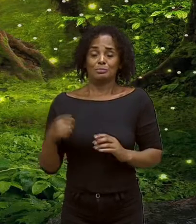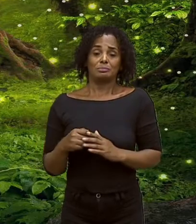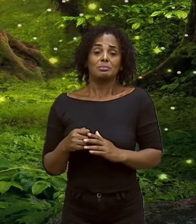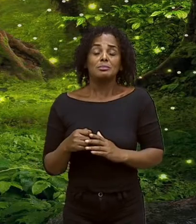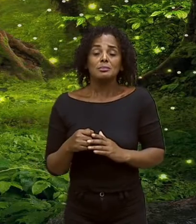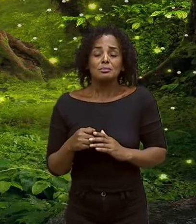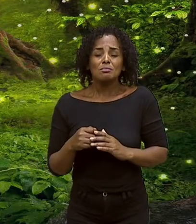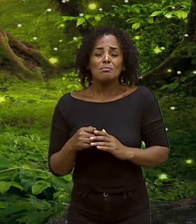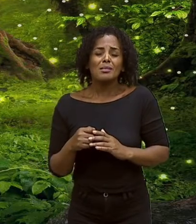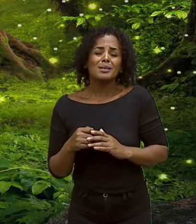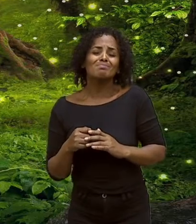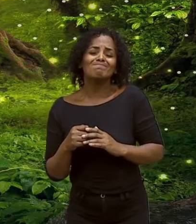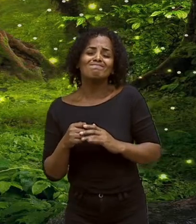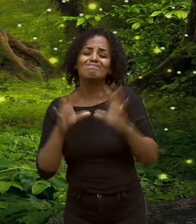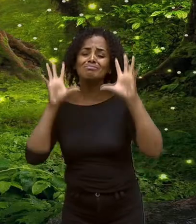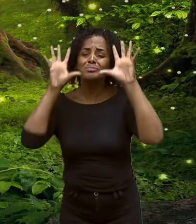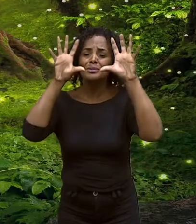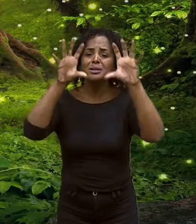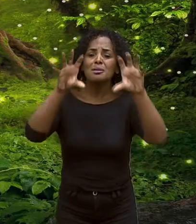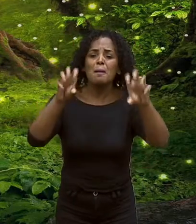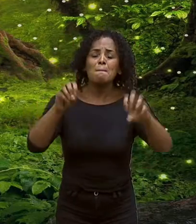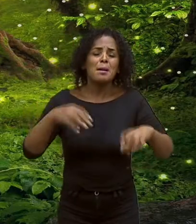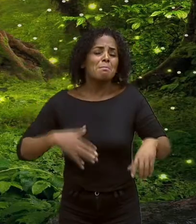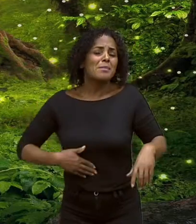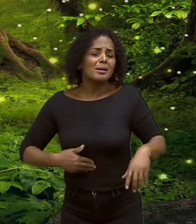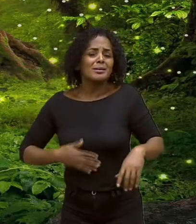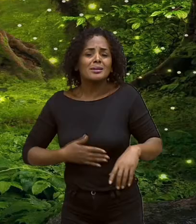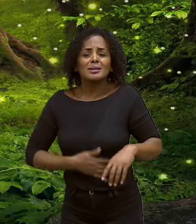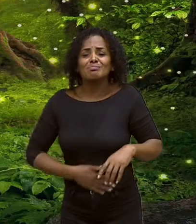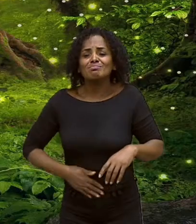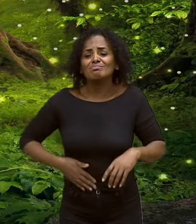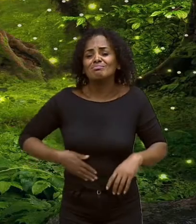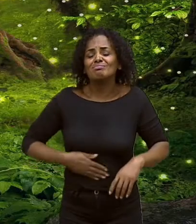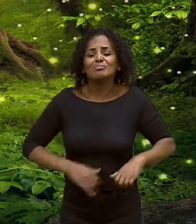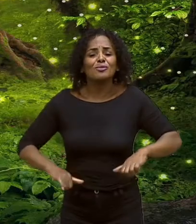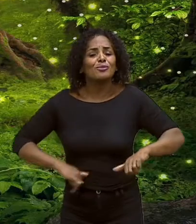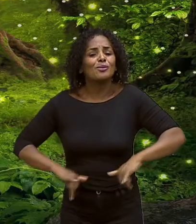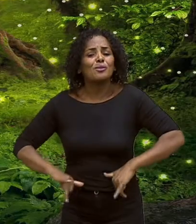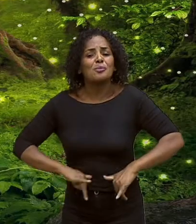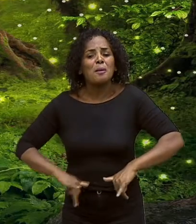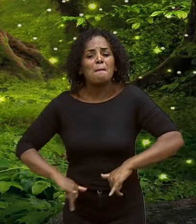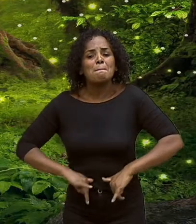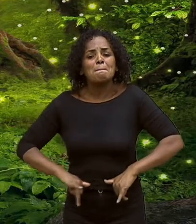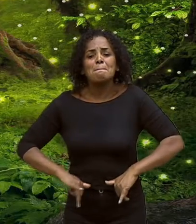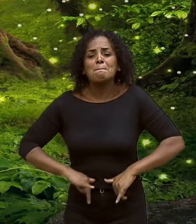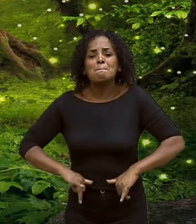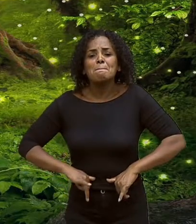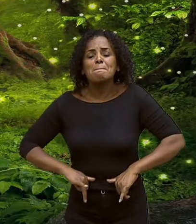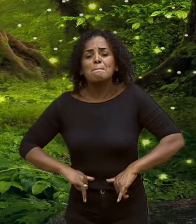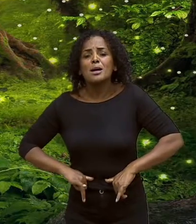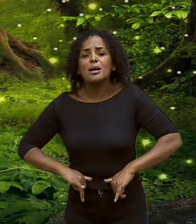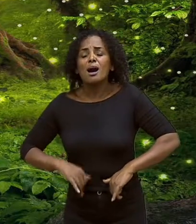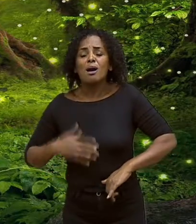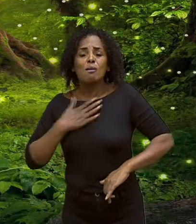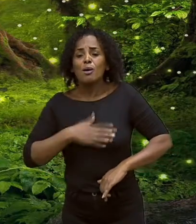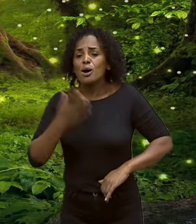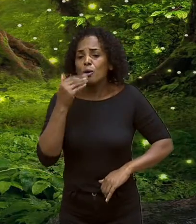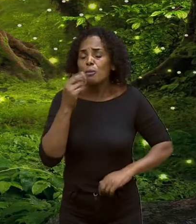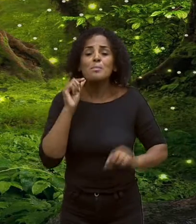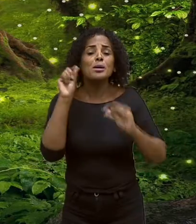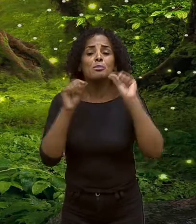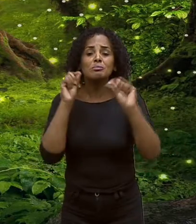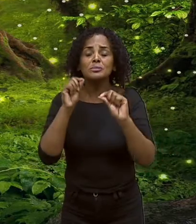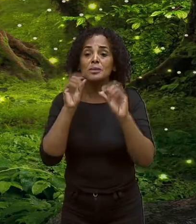minha barriga começou a roncar e meu prato predileto é grúfalo ensopado. O